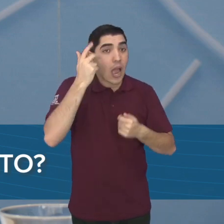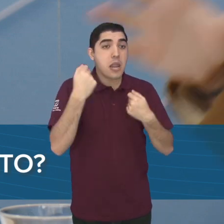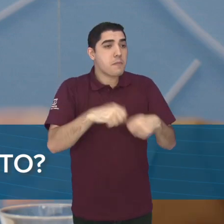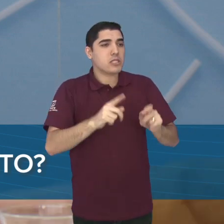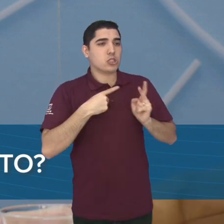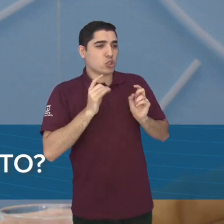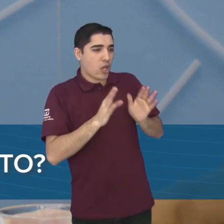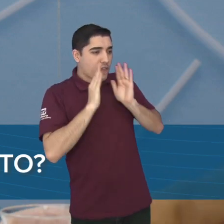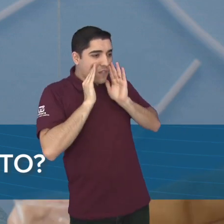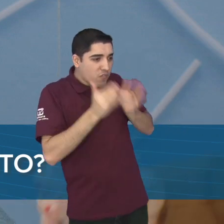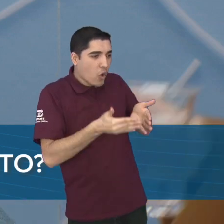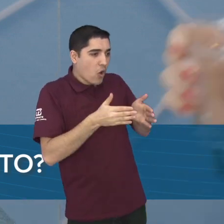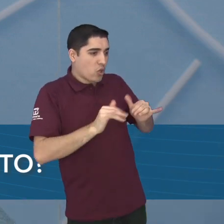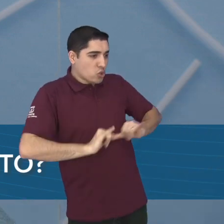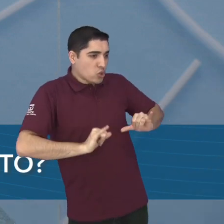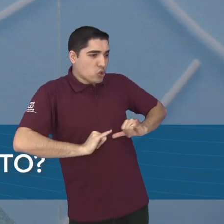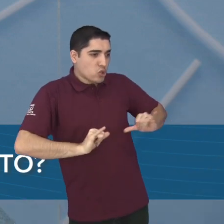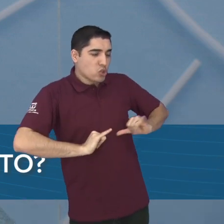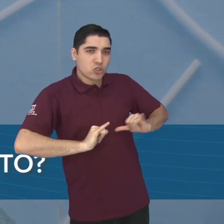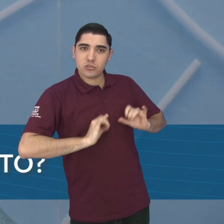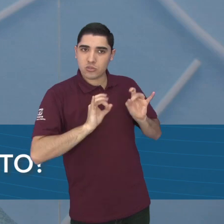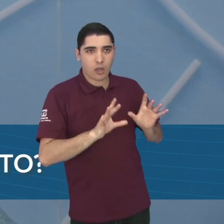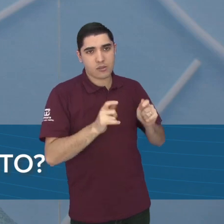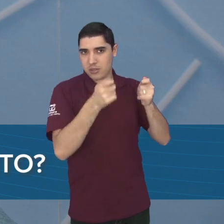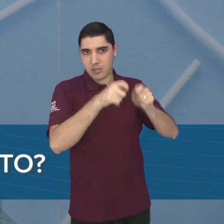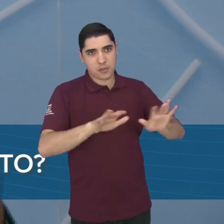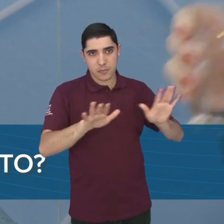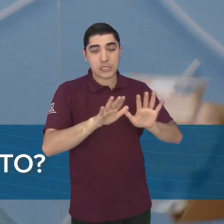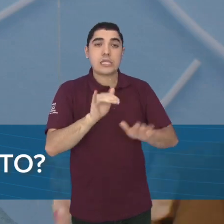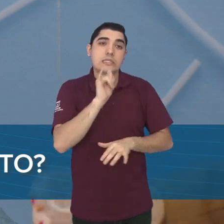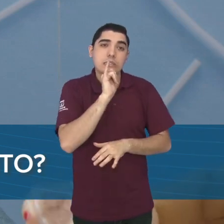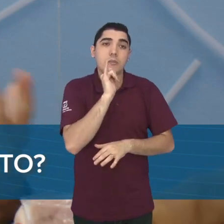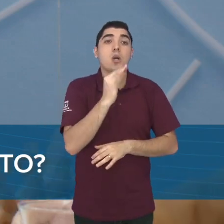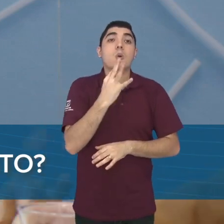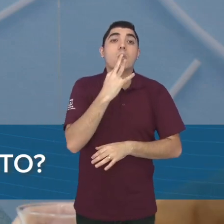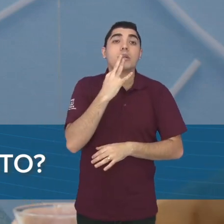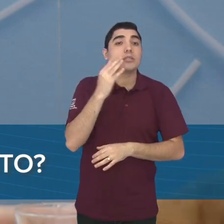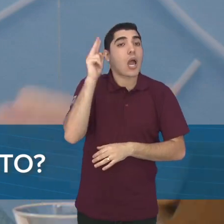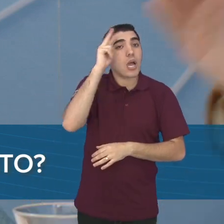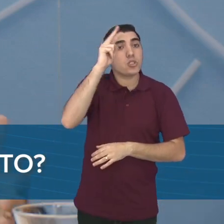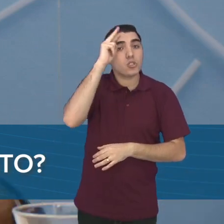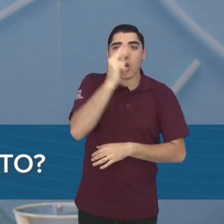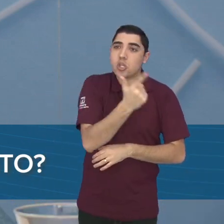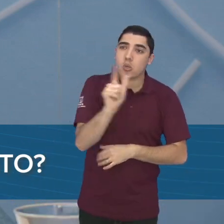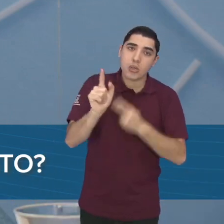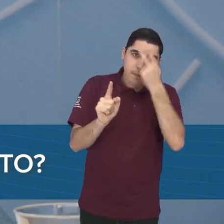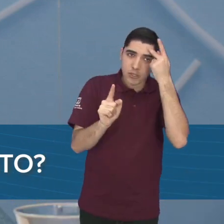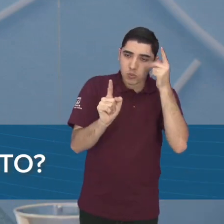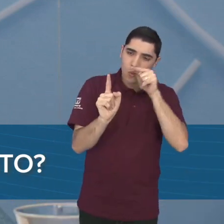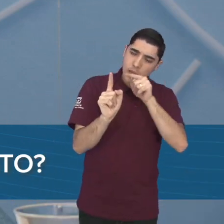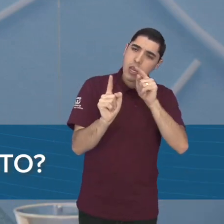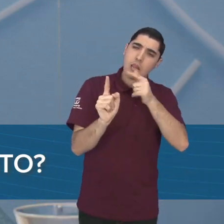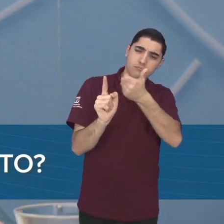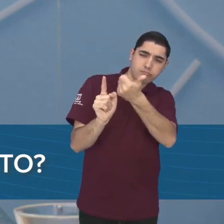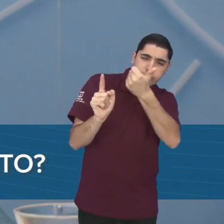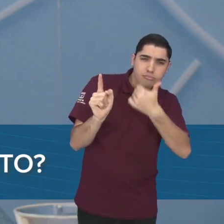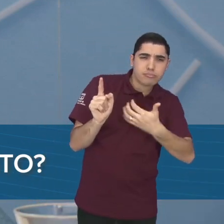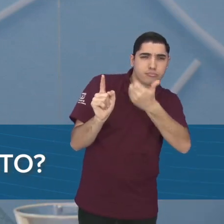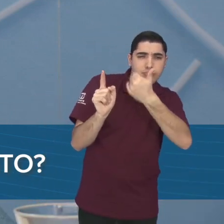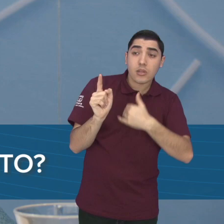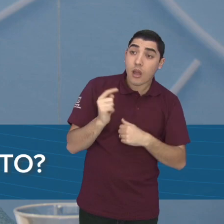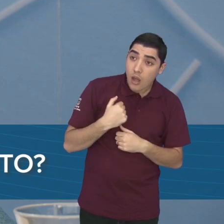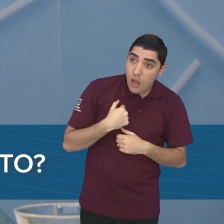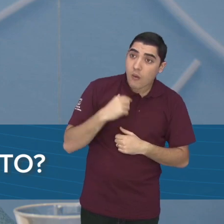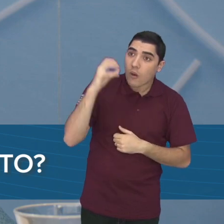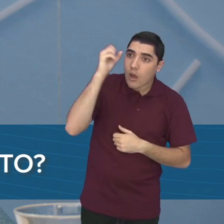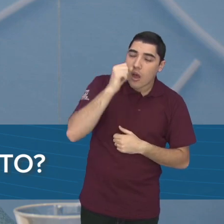precisar sofrer, né? Então, saber da história de alguém que passou por dificuldades, o caminho que ela fez. Às vezes é uma forma de